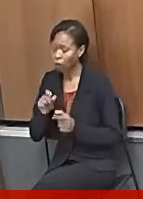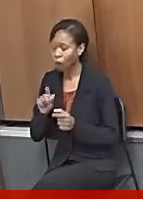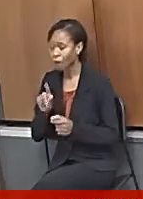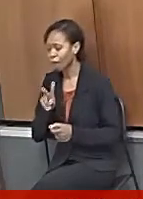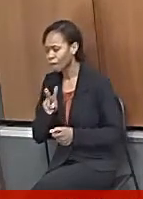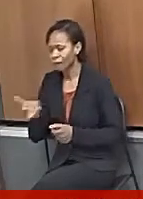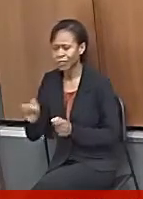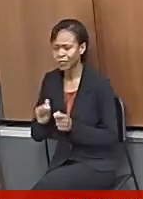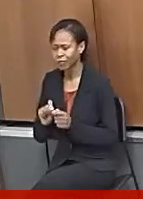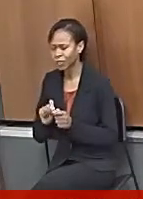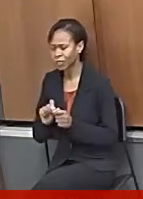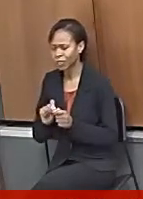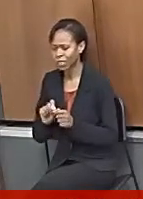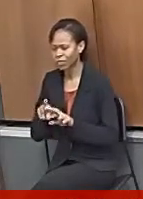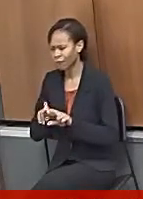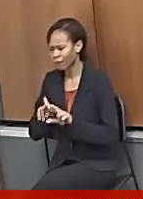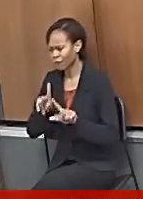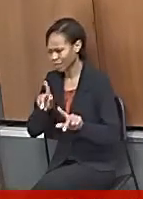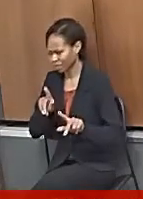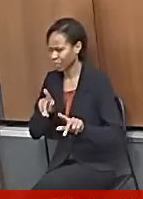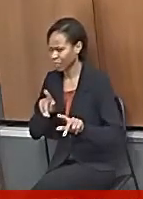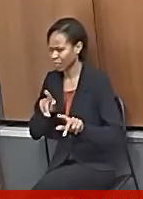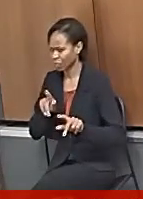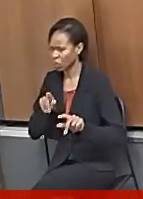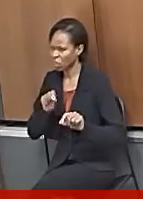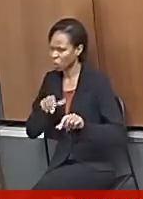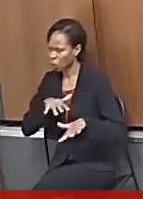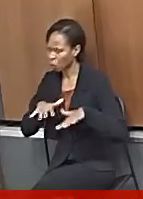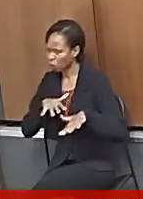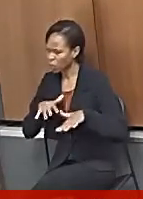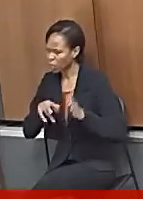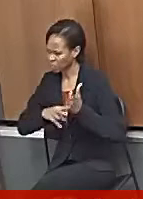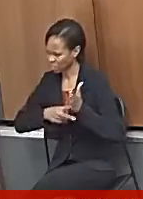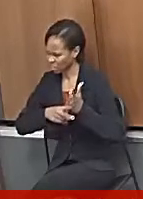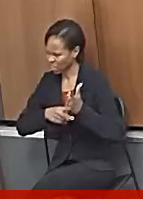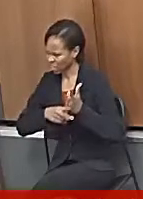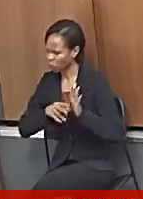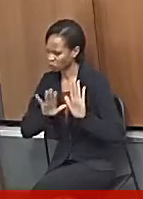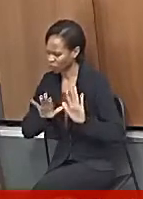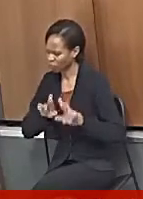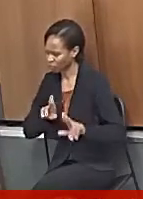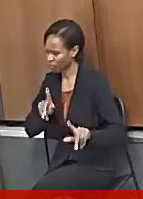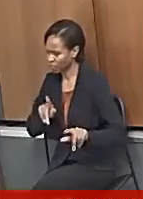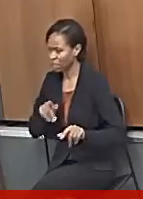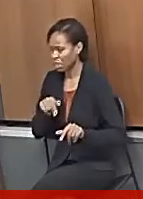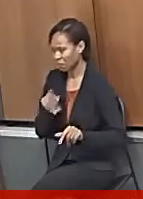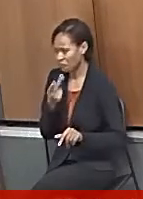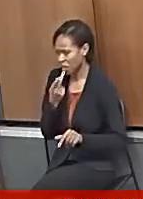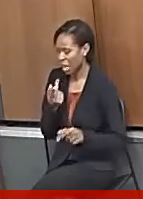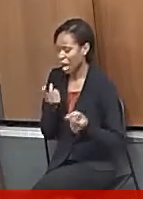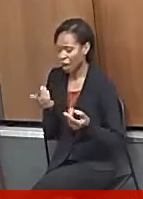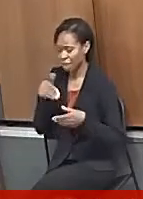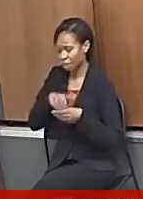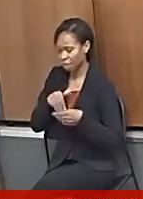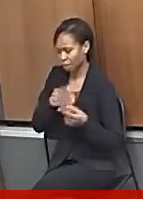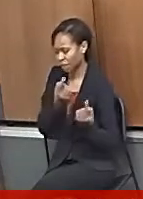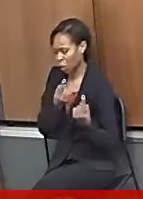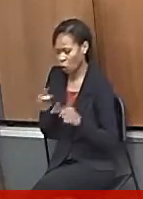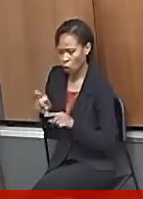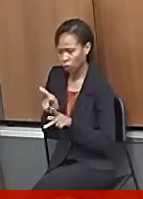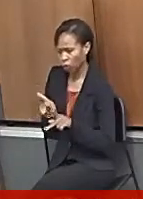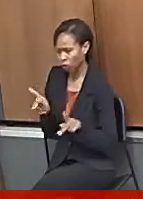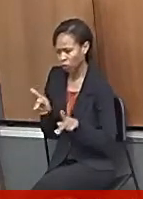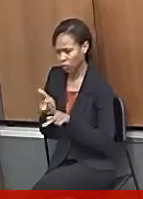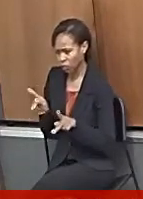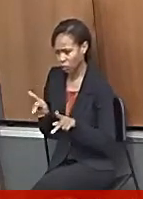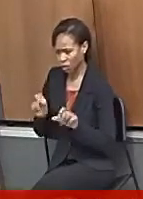diferente do que os movimentos sindicais fazem os movimentos falam assim a votaram contra o professor e coloca o